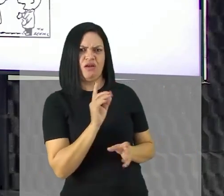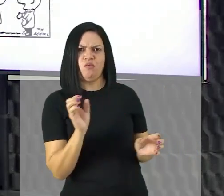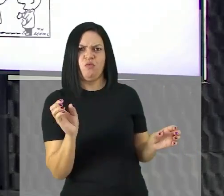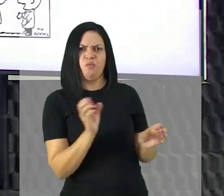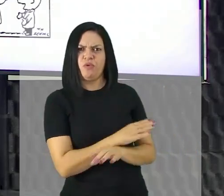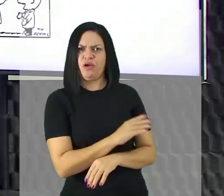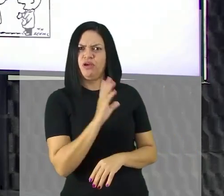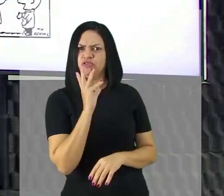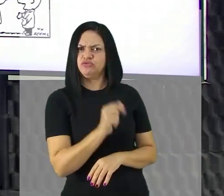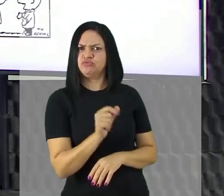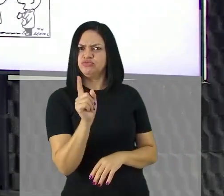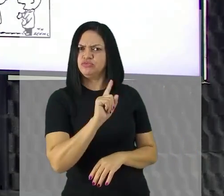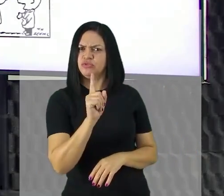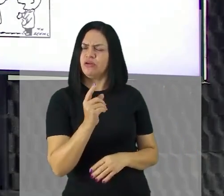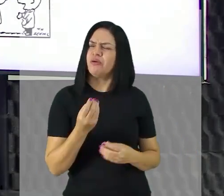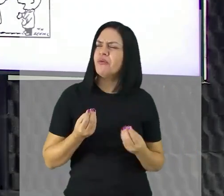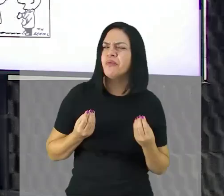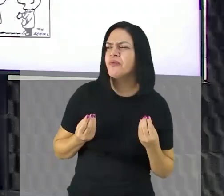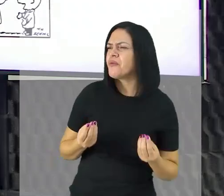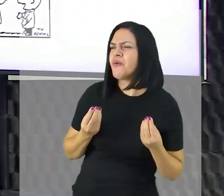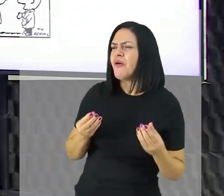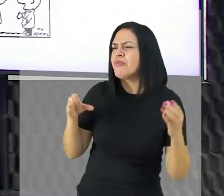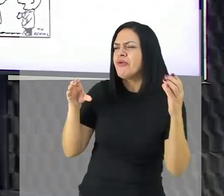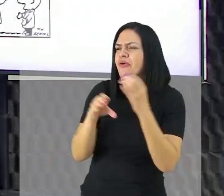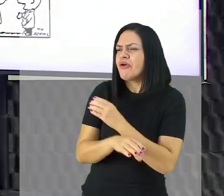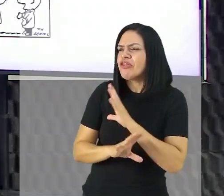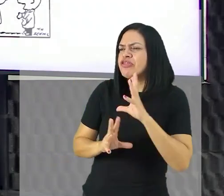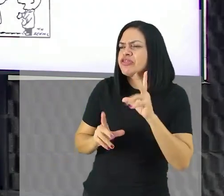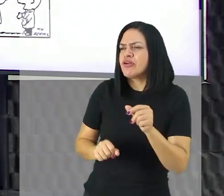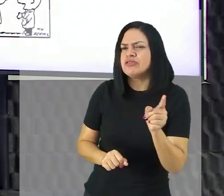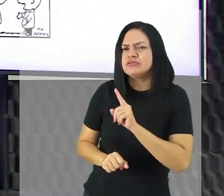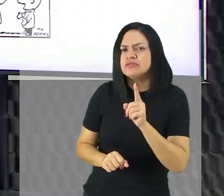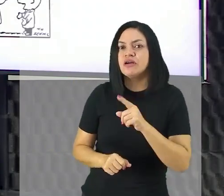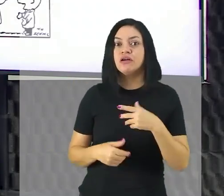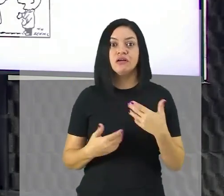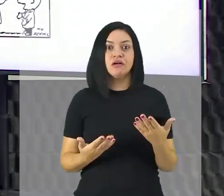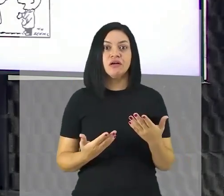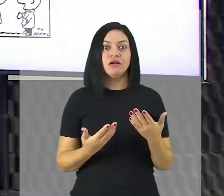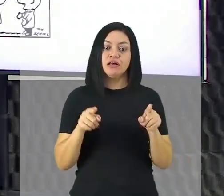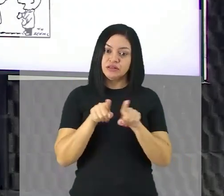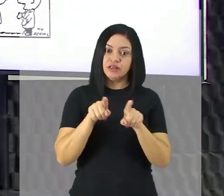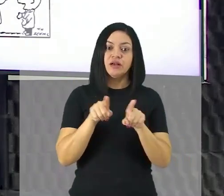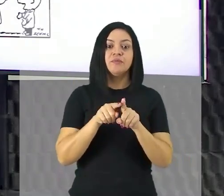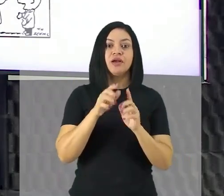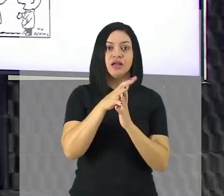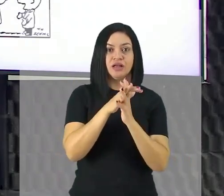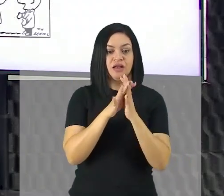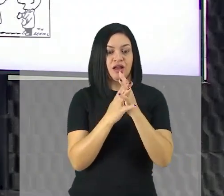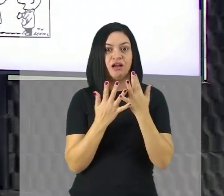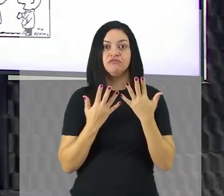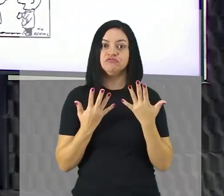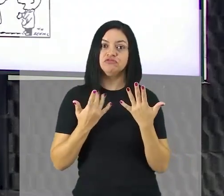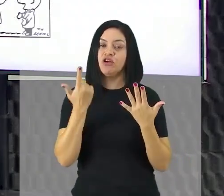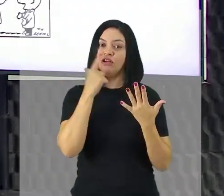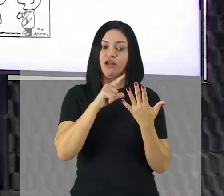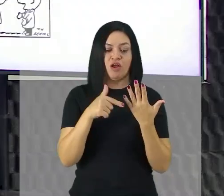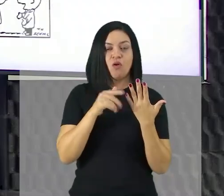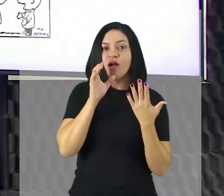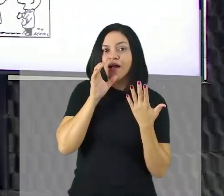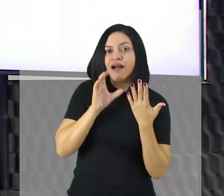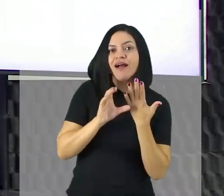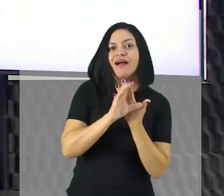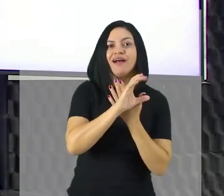completamente. Como assim? Não completamente. Ele disse, as luvas também me mantêm aquecido.